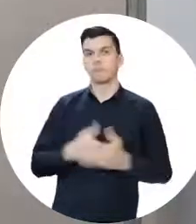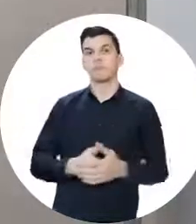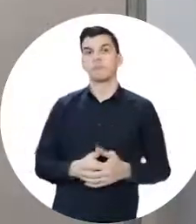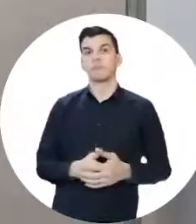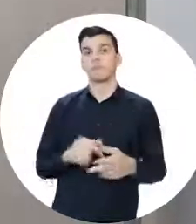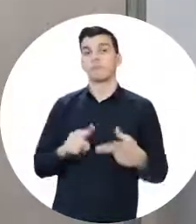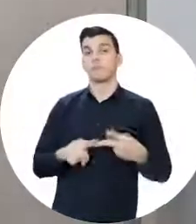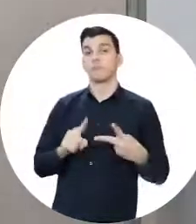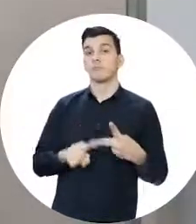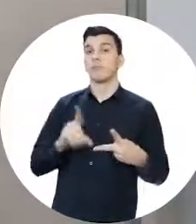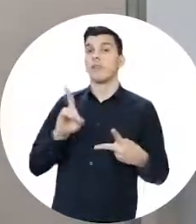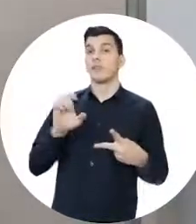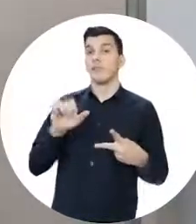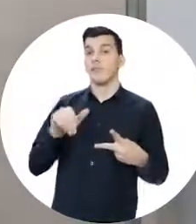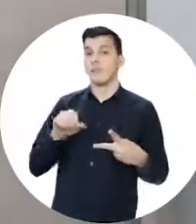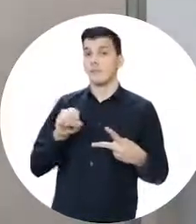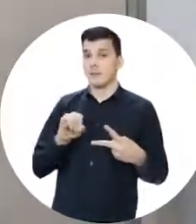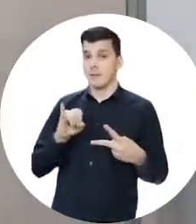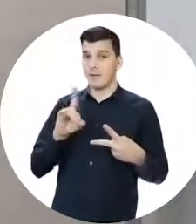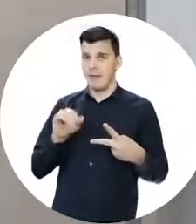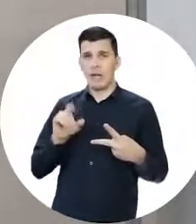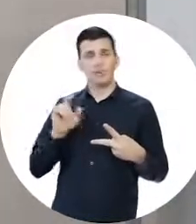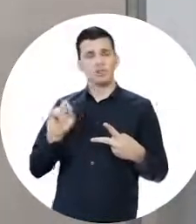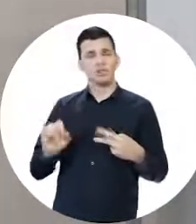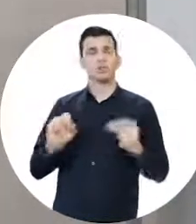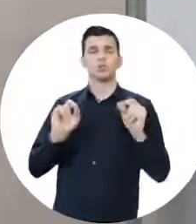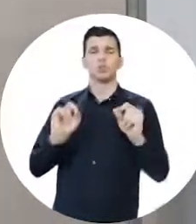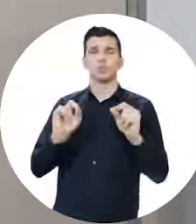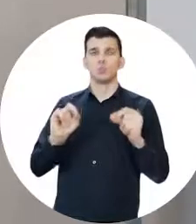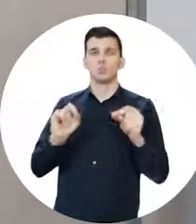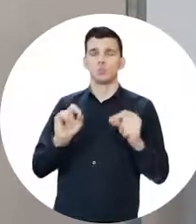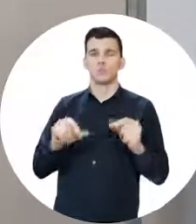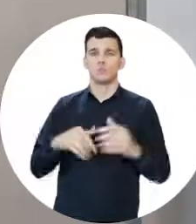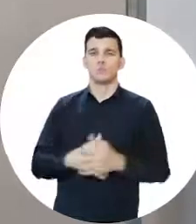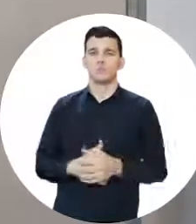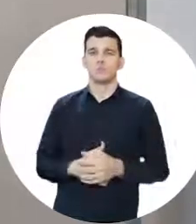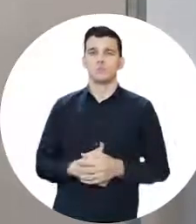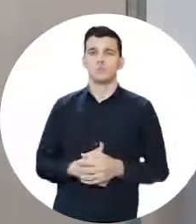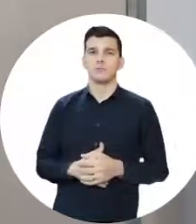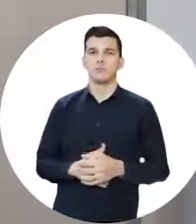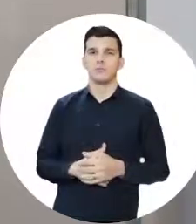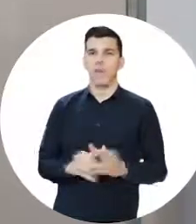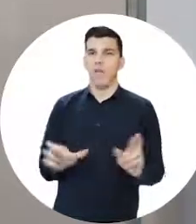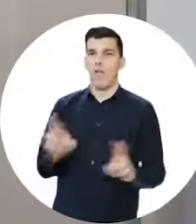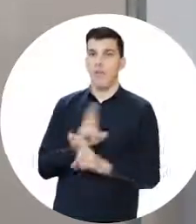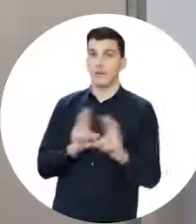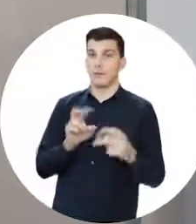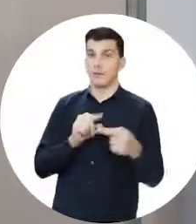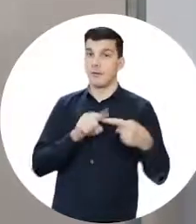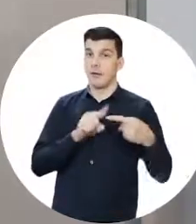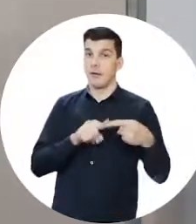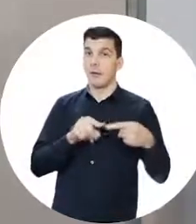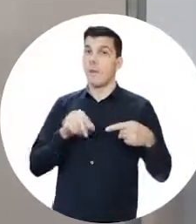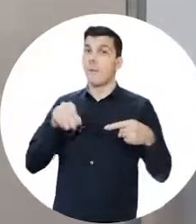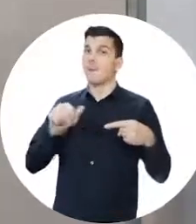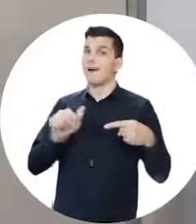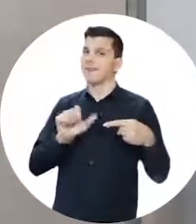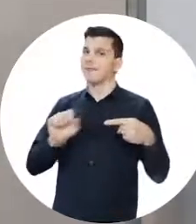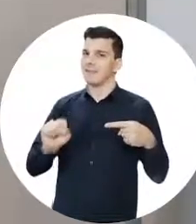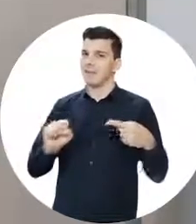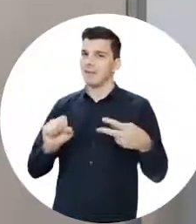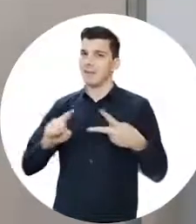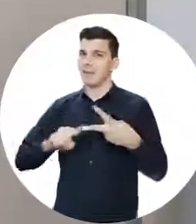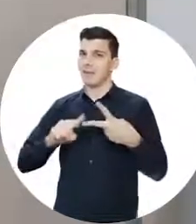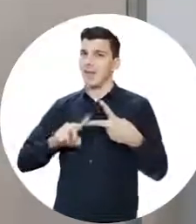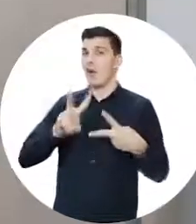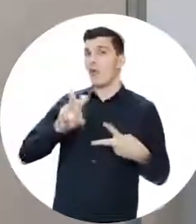densidade de uma solução, certo? O que é uma densidade de forma simplória? É a relação de massa e volume dos